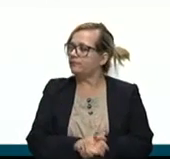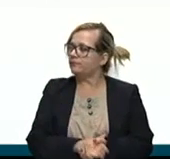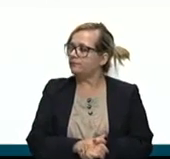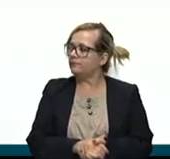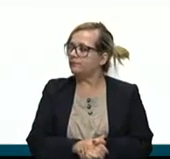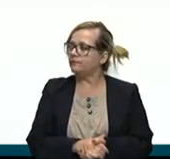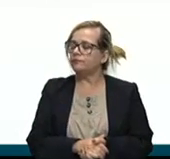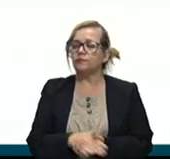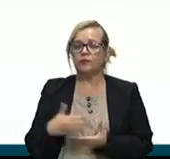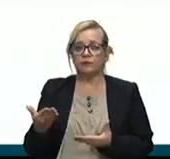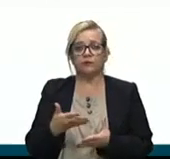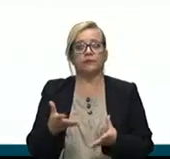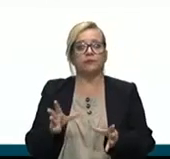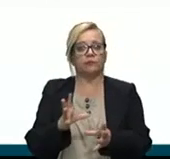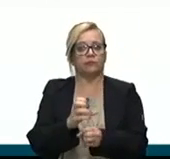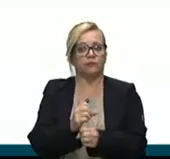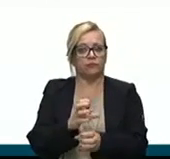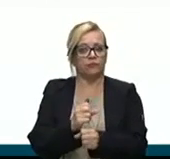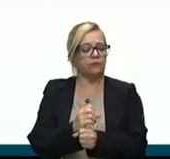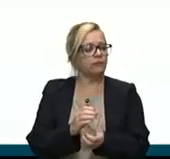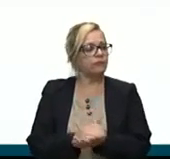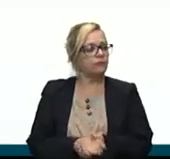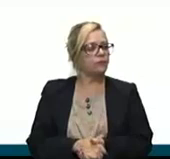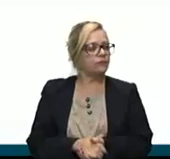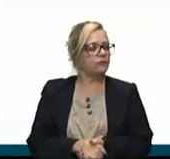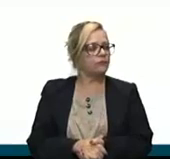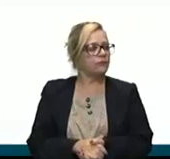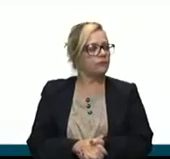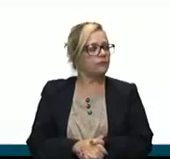Então, vamos aos cálculos.